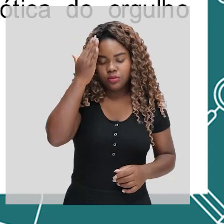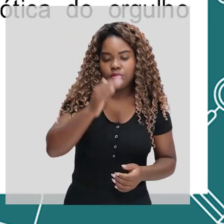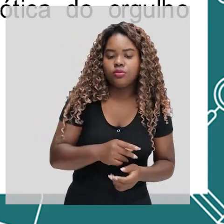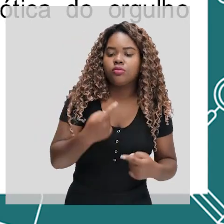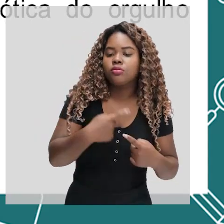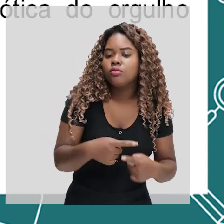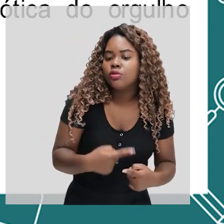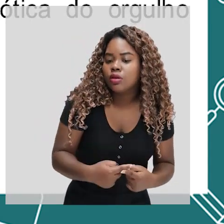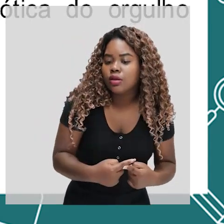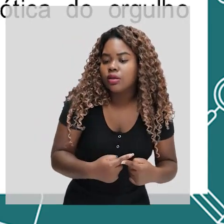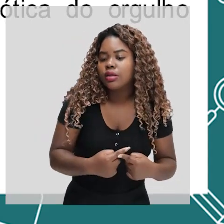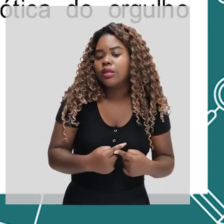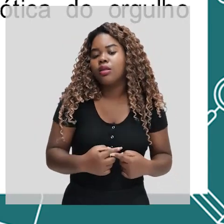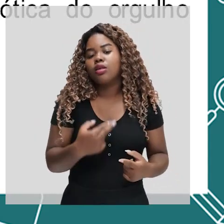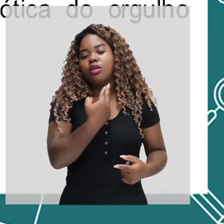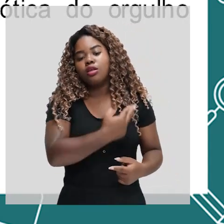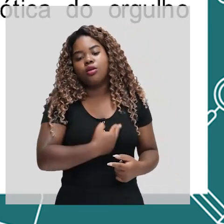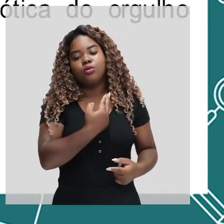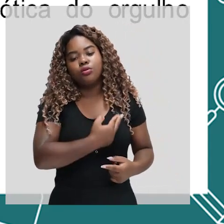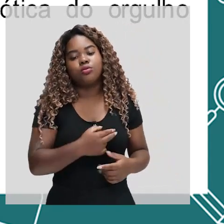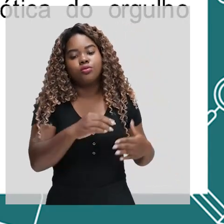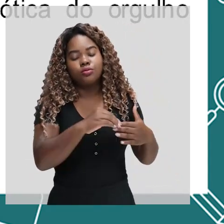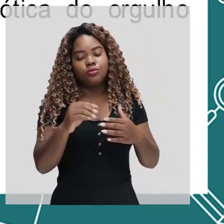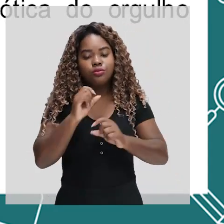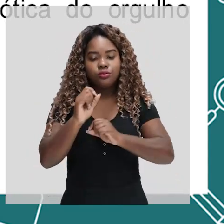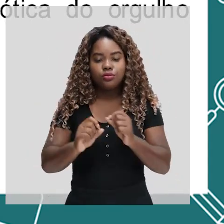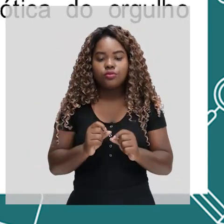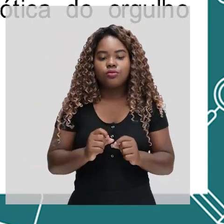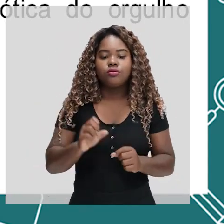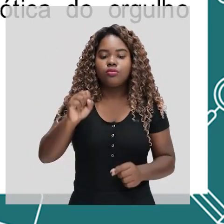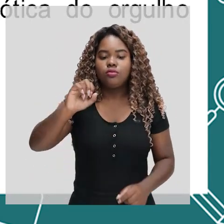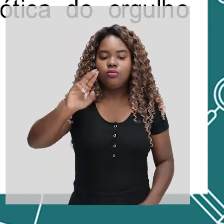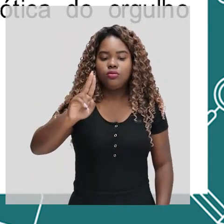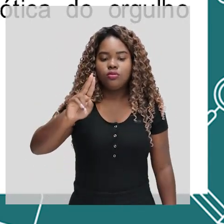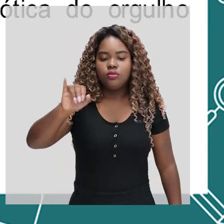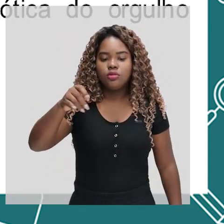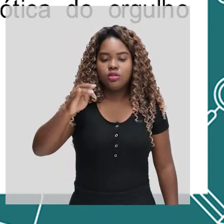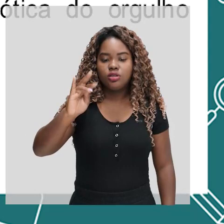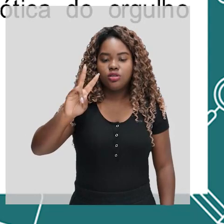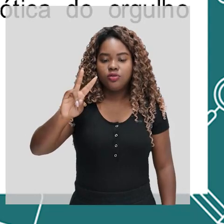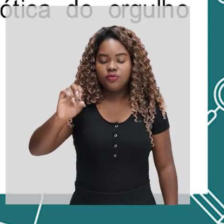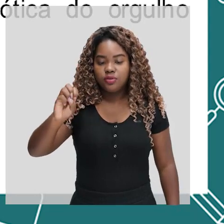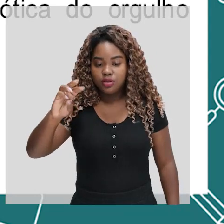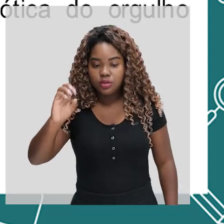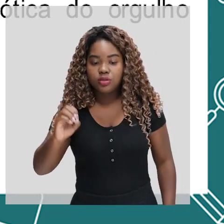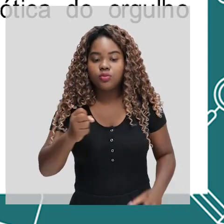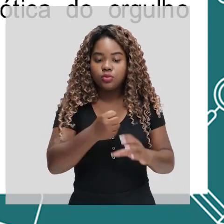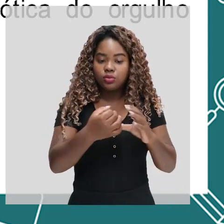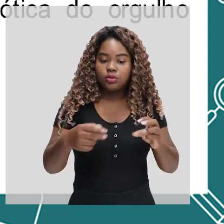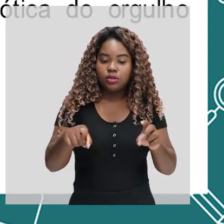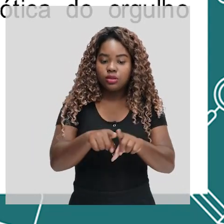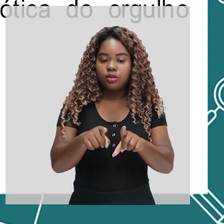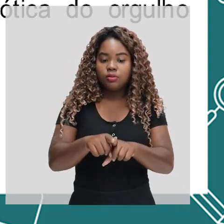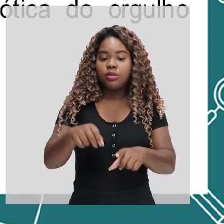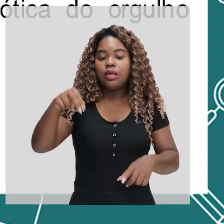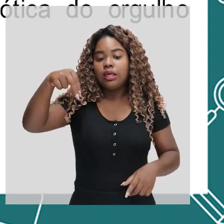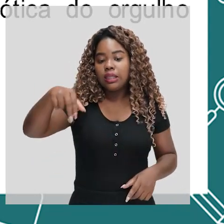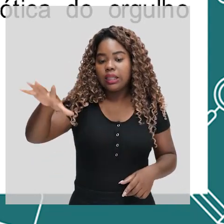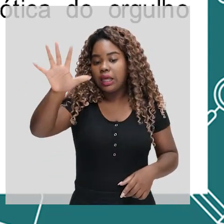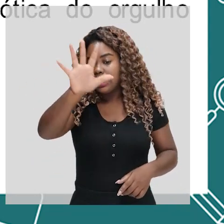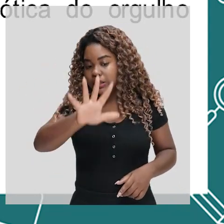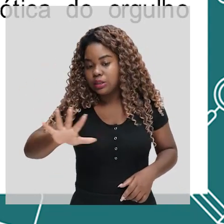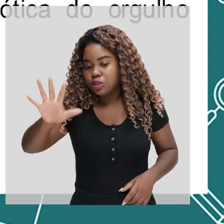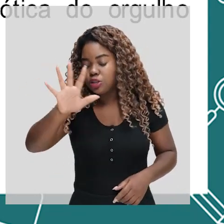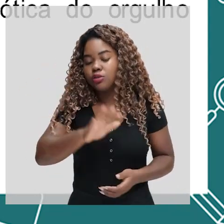Porque que o romantismo traz o subjetiv como característica e o nacionalismo porque